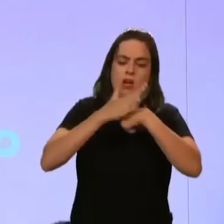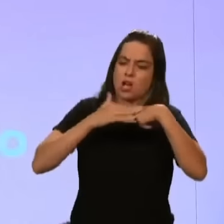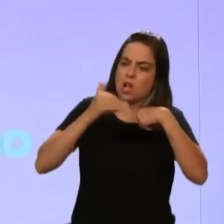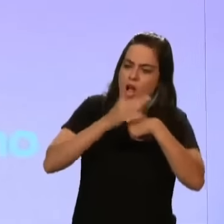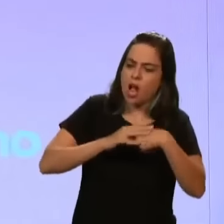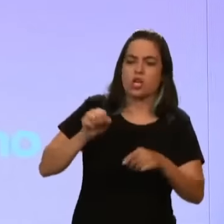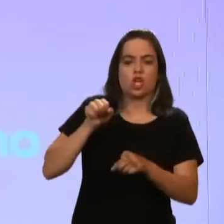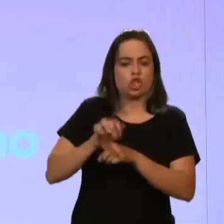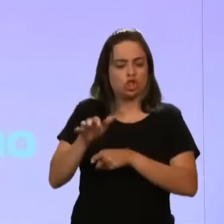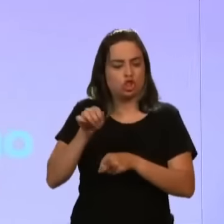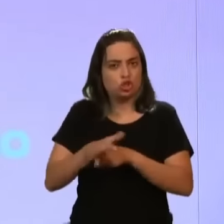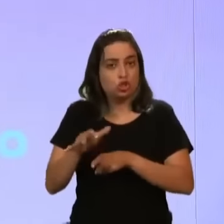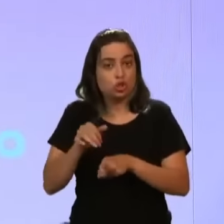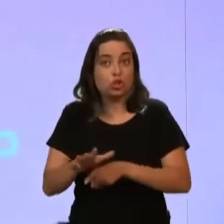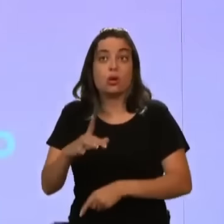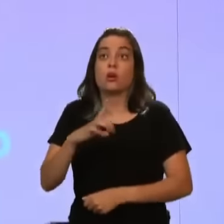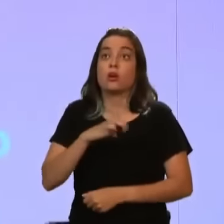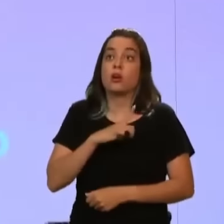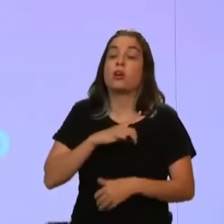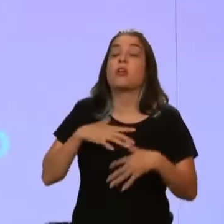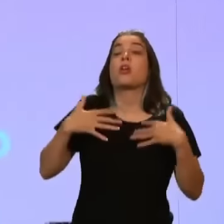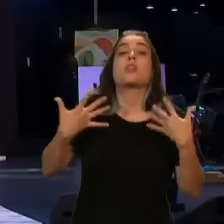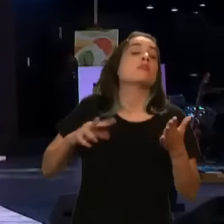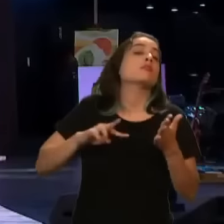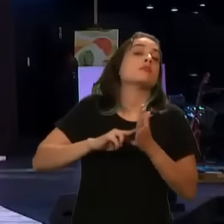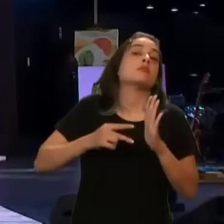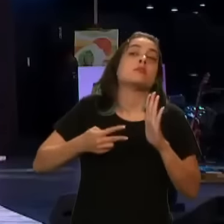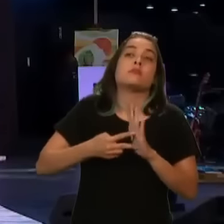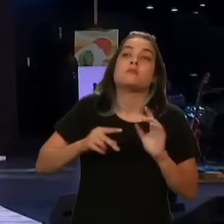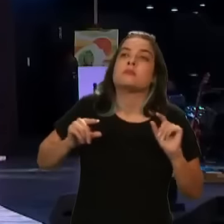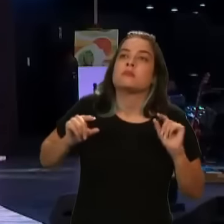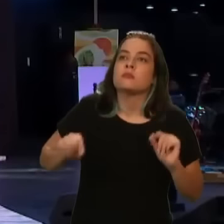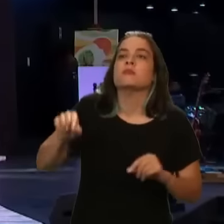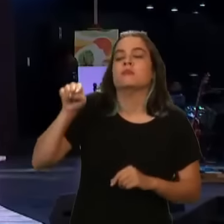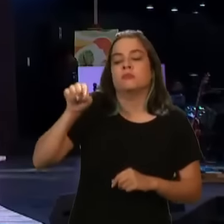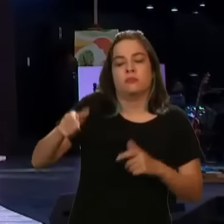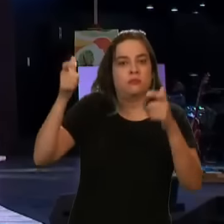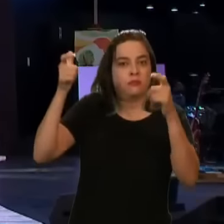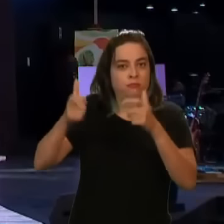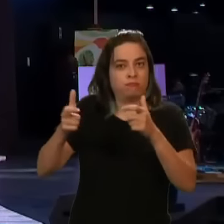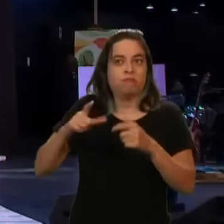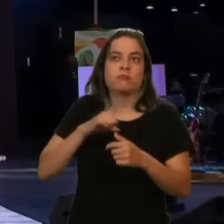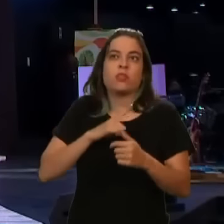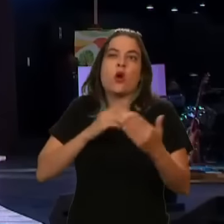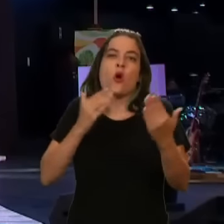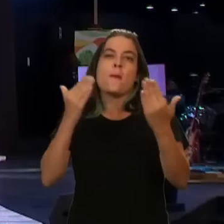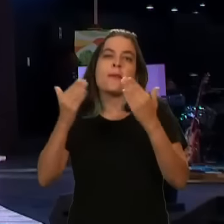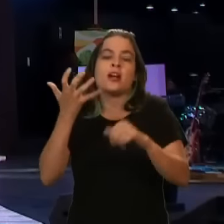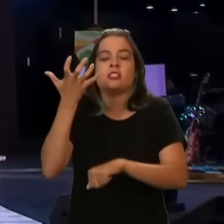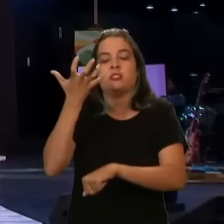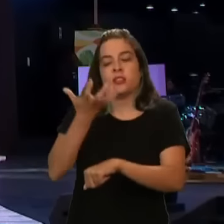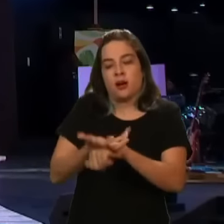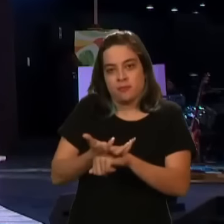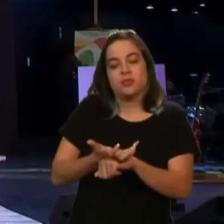e estímulo, é um sinal de que naquela casa existem